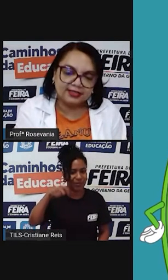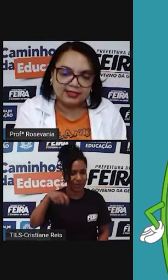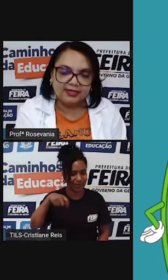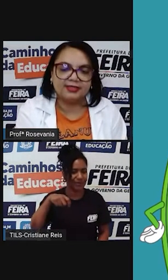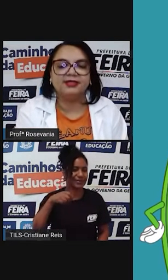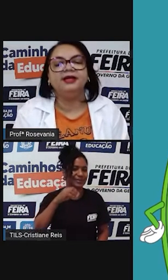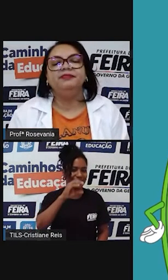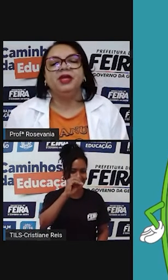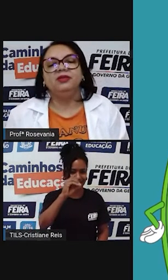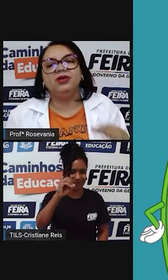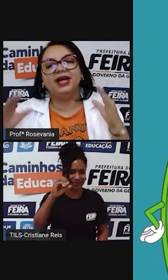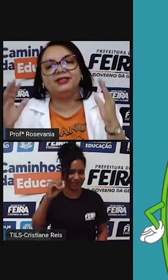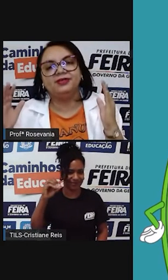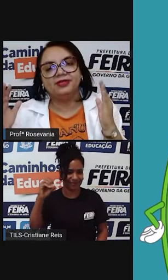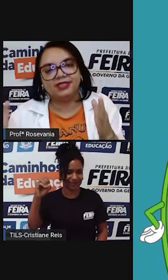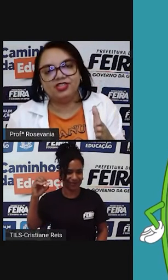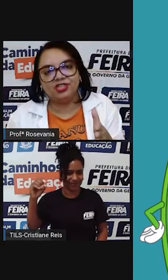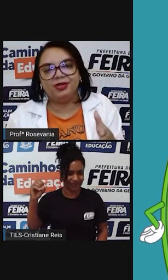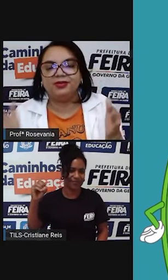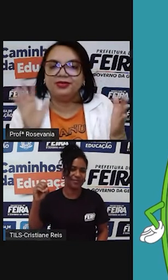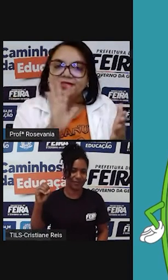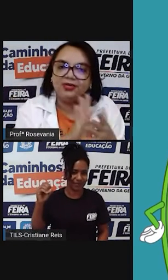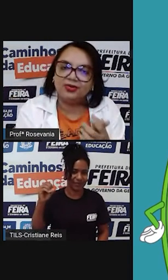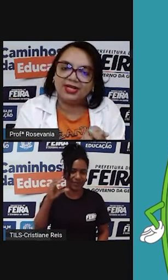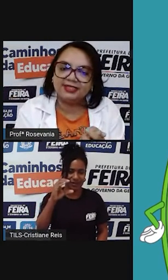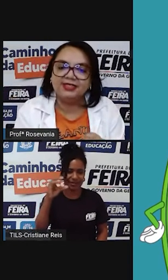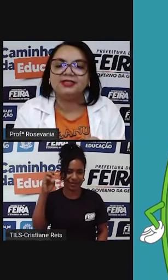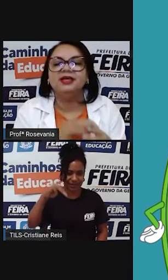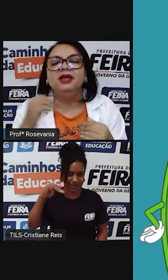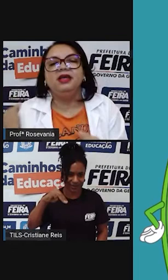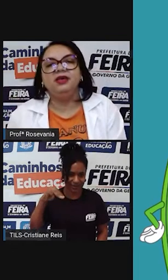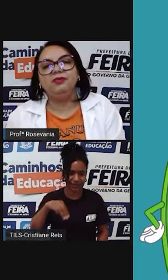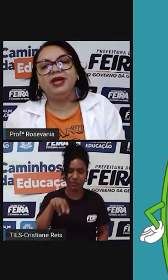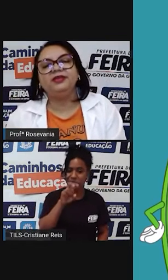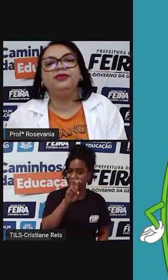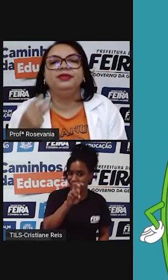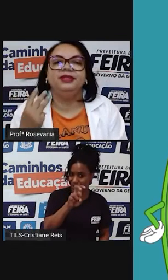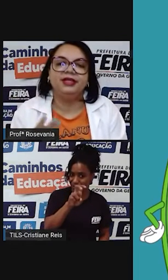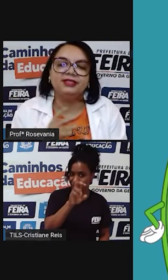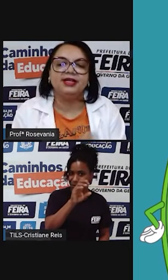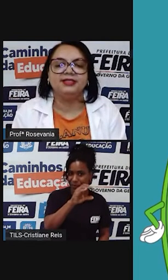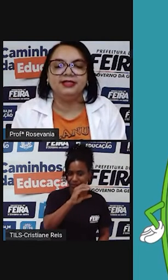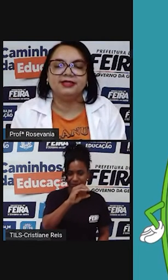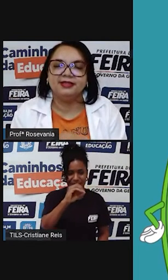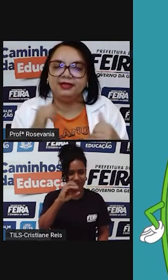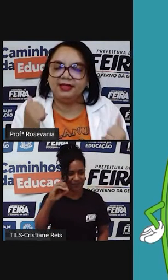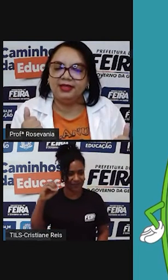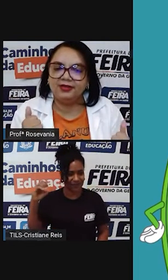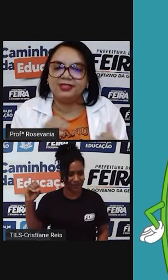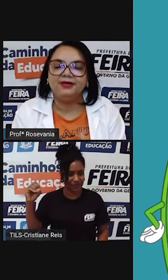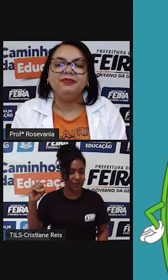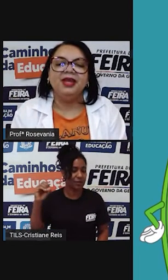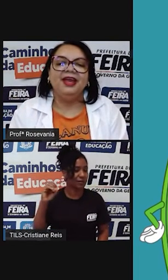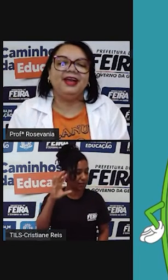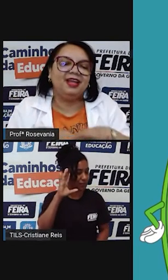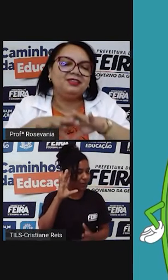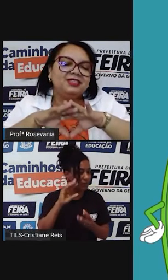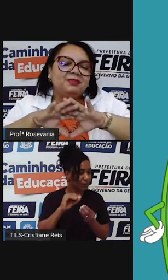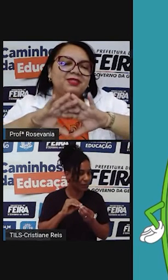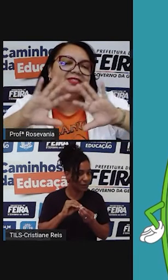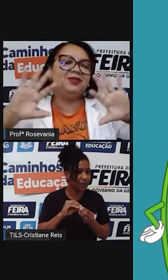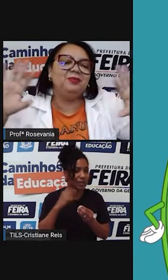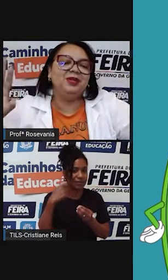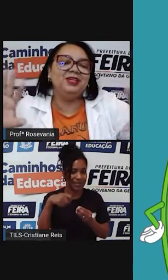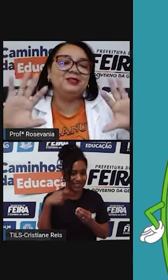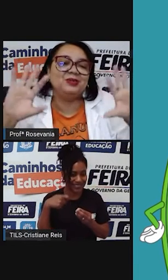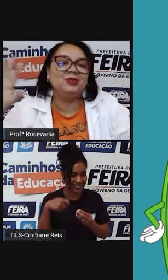as casinhas, né? No caso, centímetros, cinco casinhas, e o metro, três casinhas. Entenderam assim? É claro que